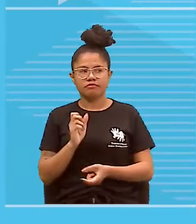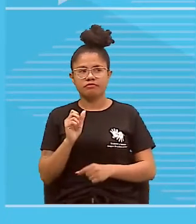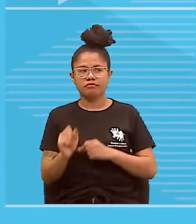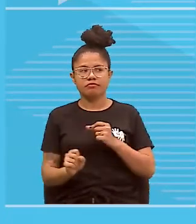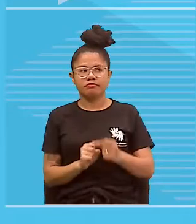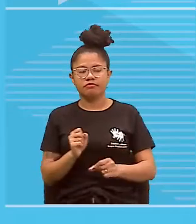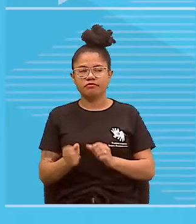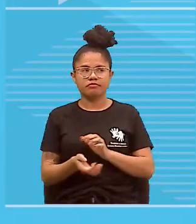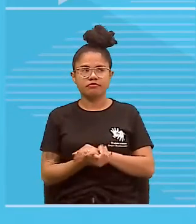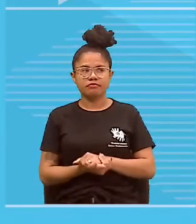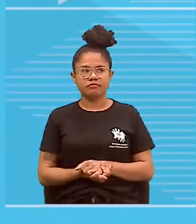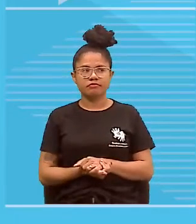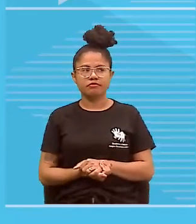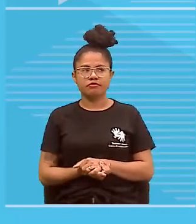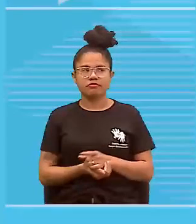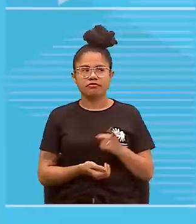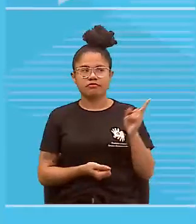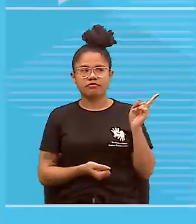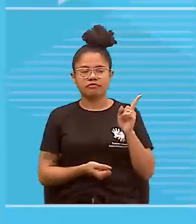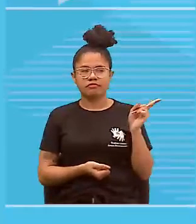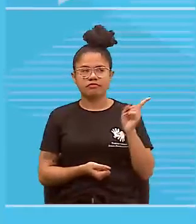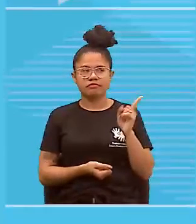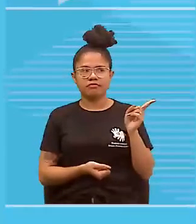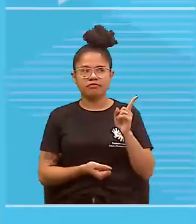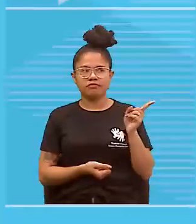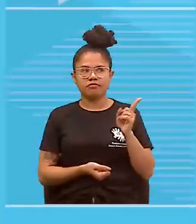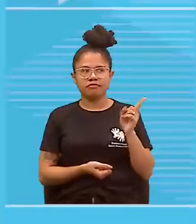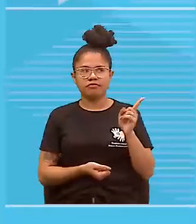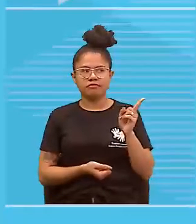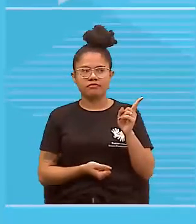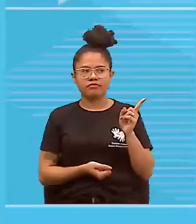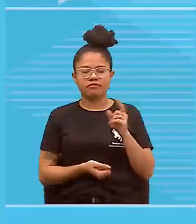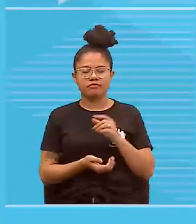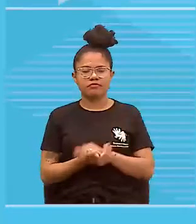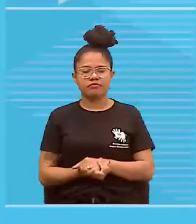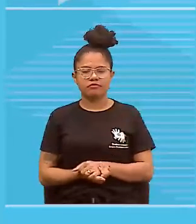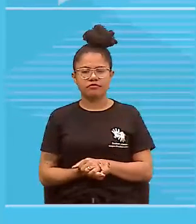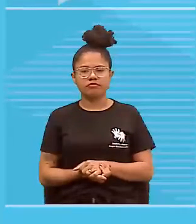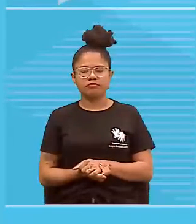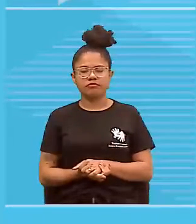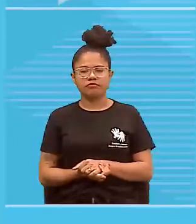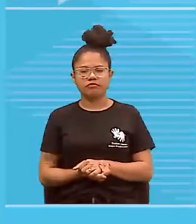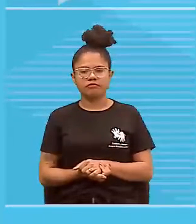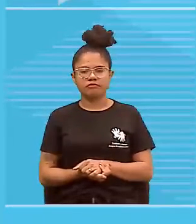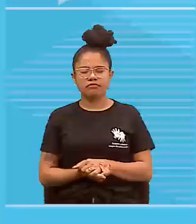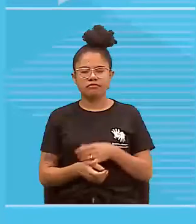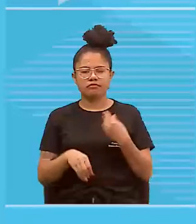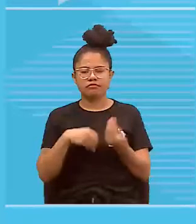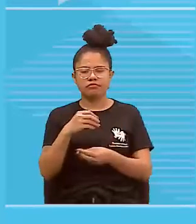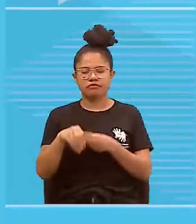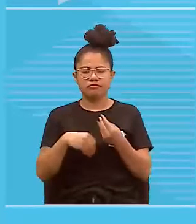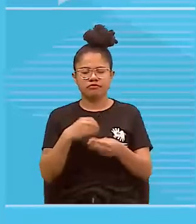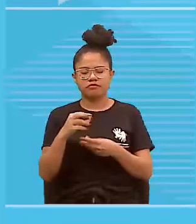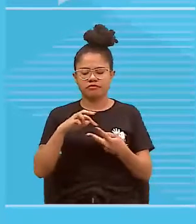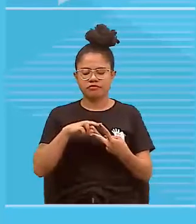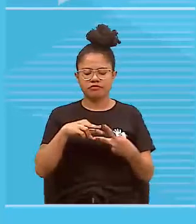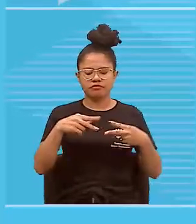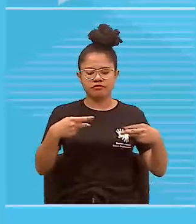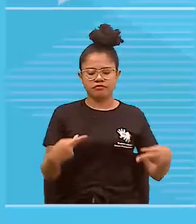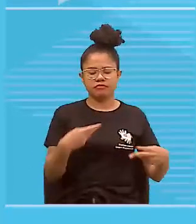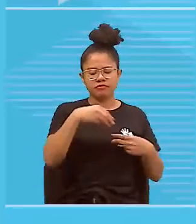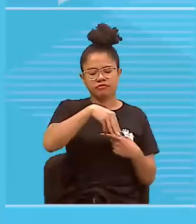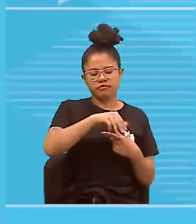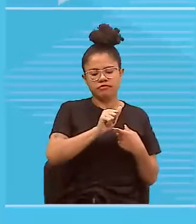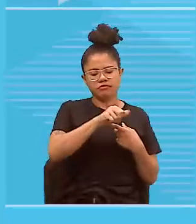o que pega esse mamute aqui e fazer uma transgenia vão misturar o DNA do